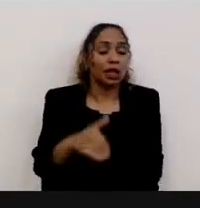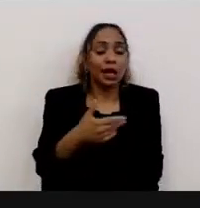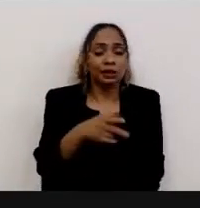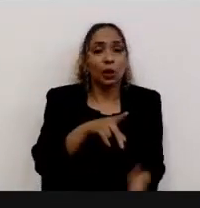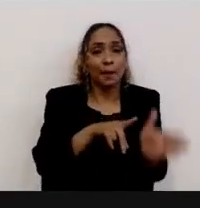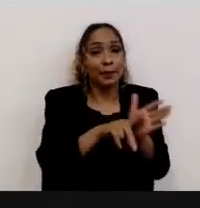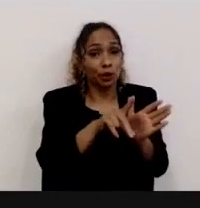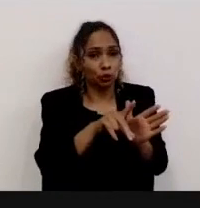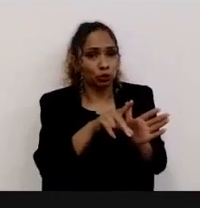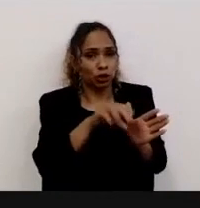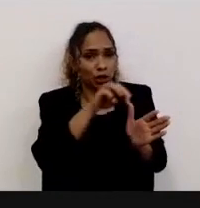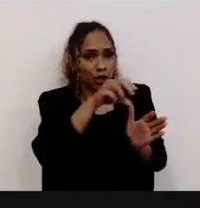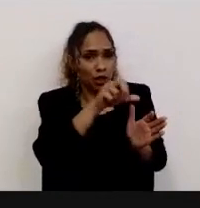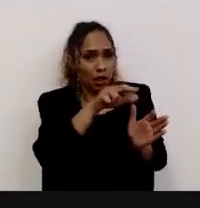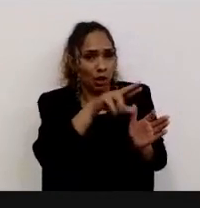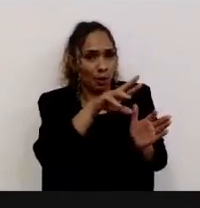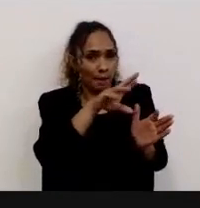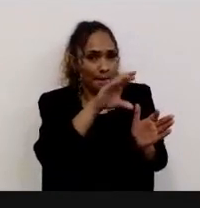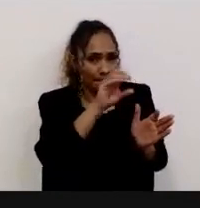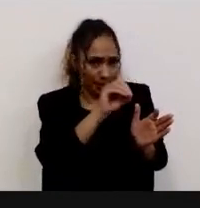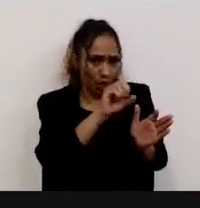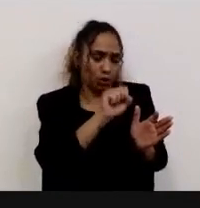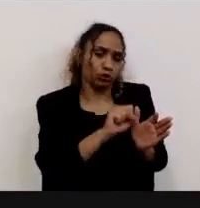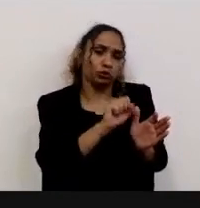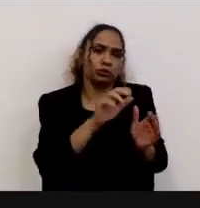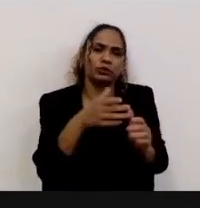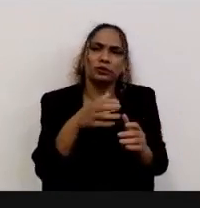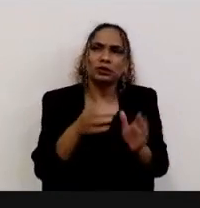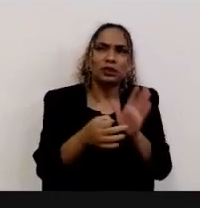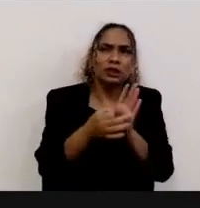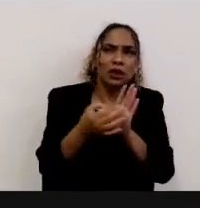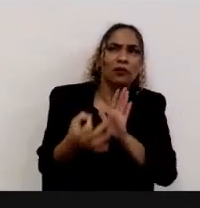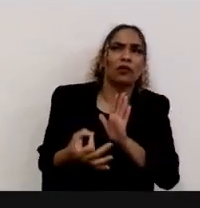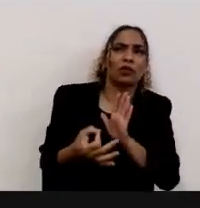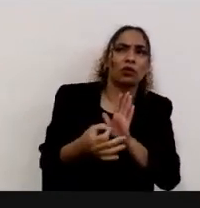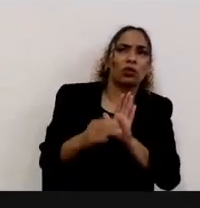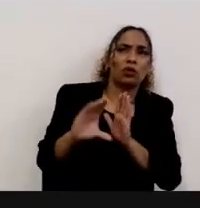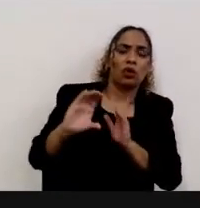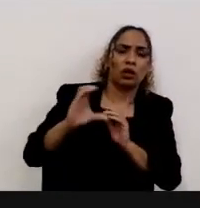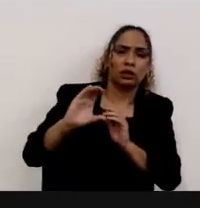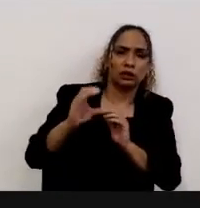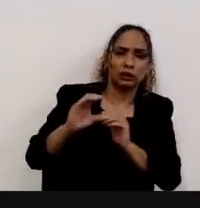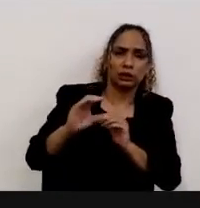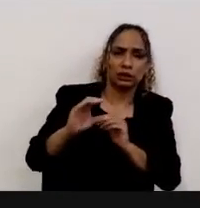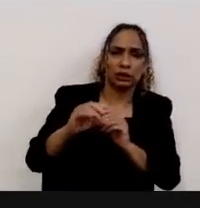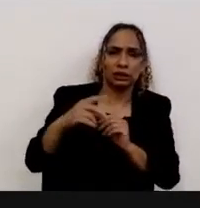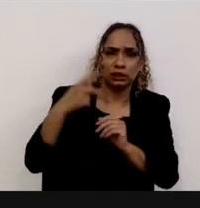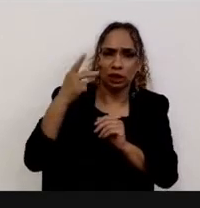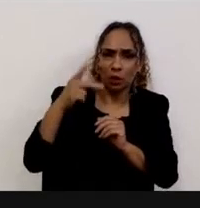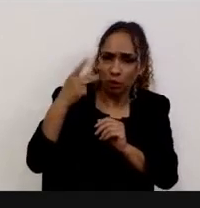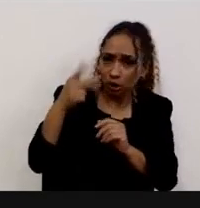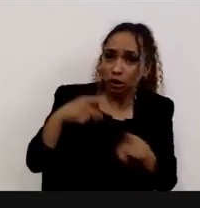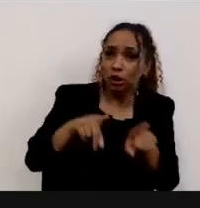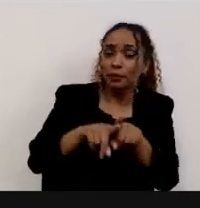pergunta para o Marcos. Marcos, você mencionou que a ciência política também é ciência de dados,